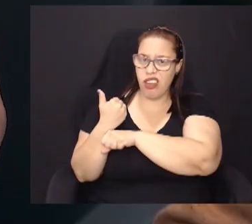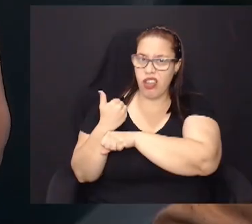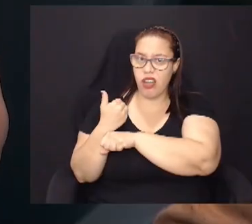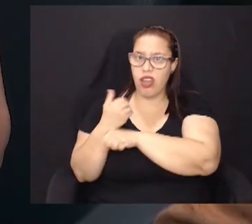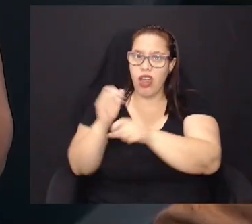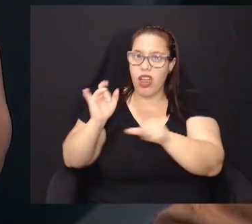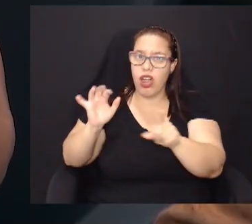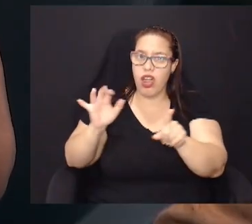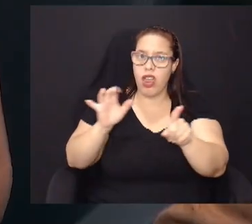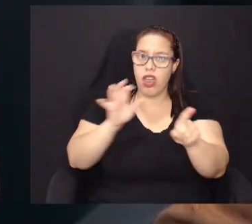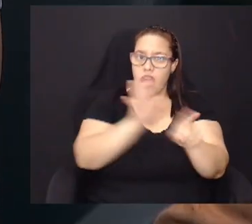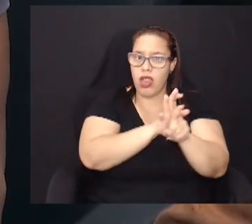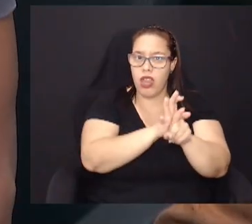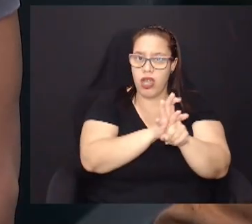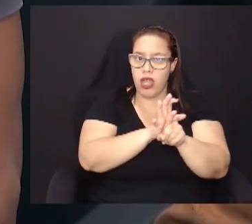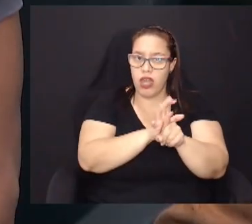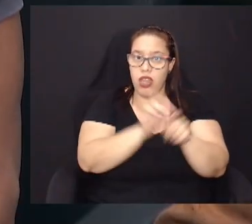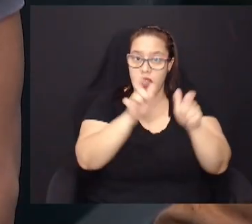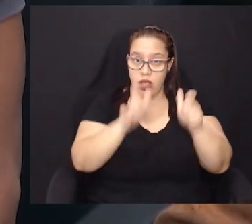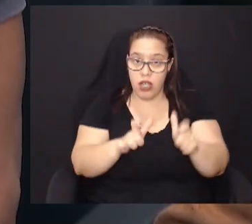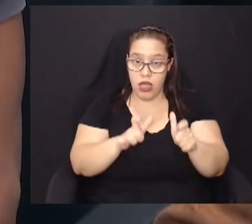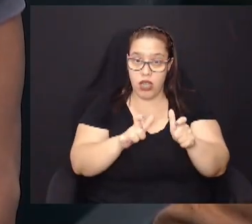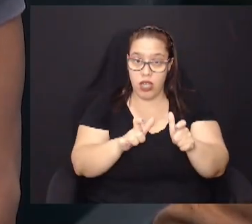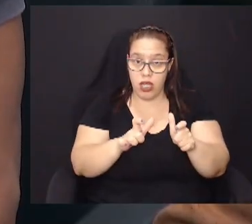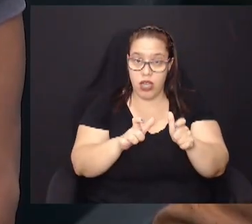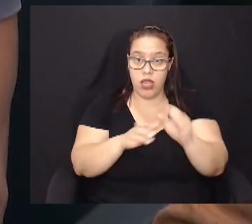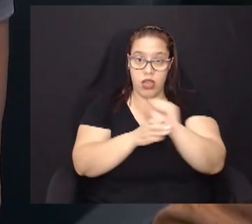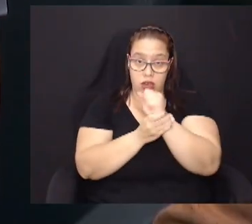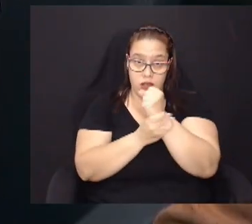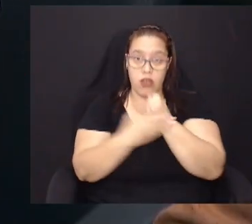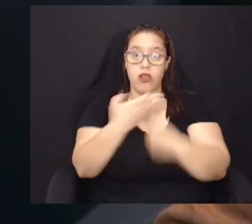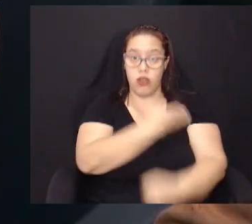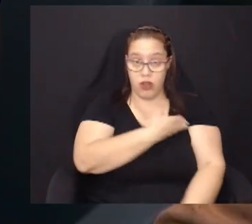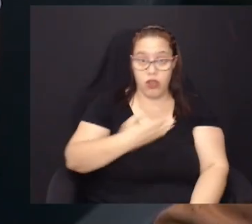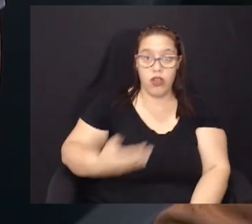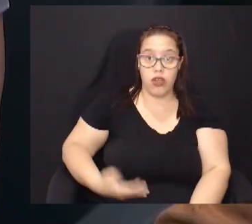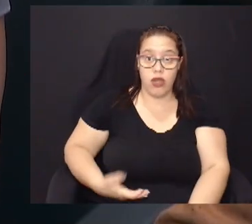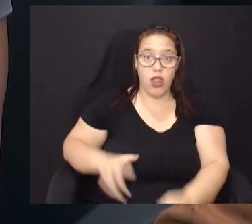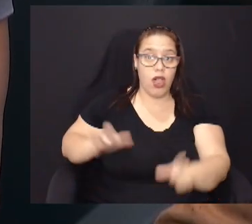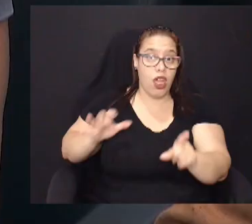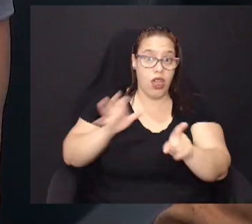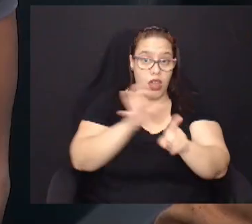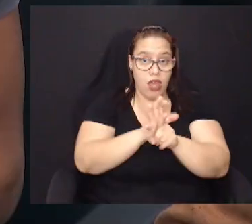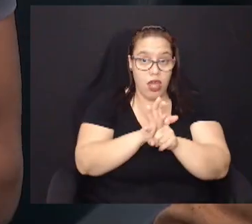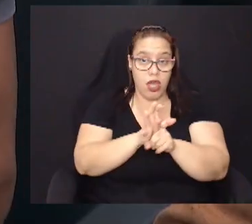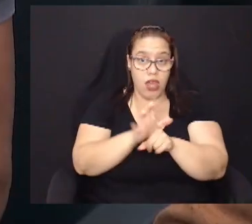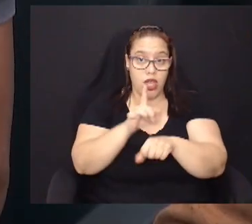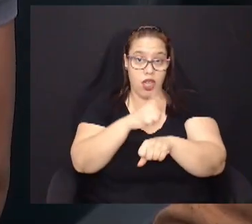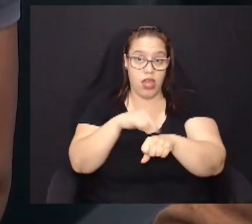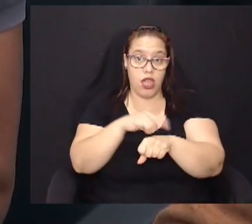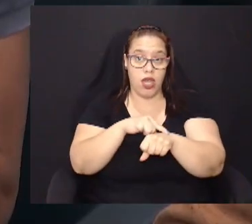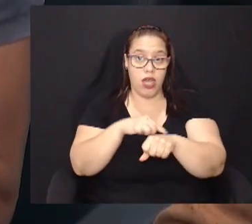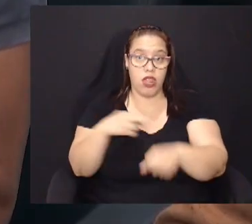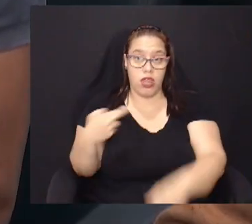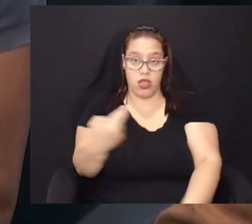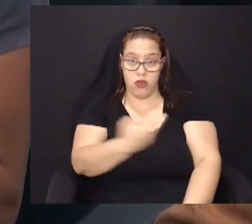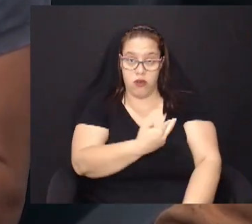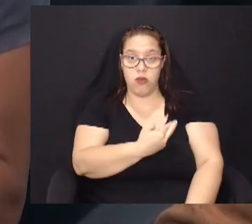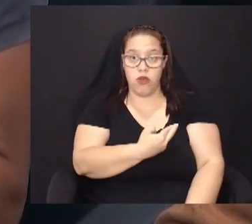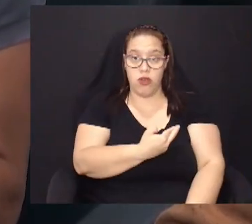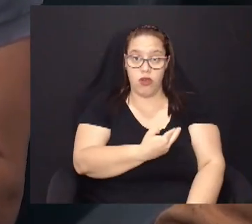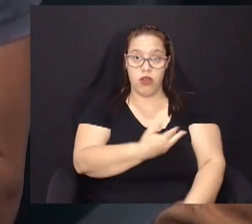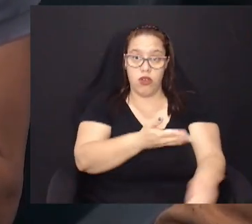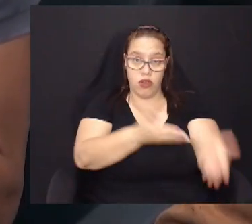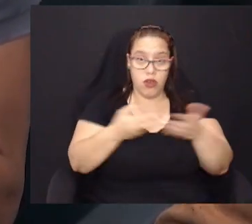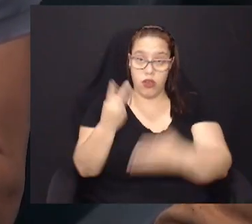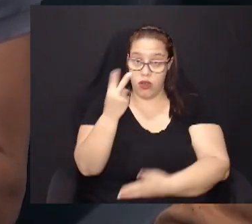nessa questão aí, desse ponto que você falou da segurança pública, da perseguição ao templo religioso. Inclusive, se você quiser, eu trago dois que